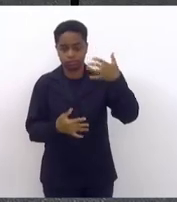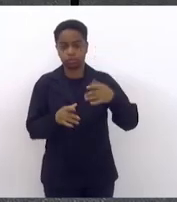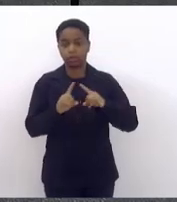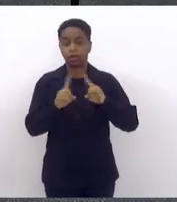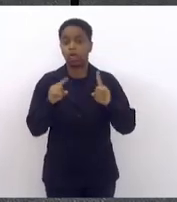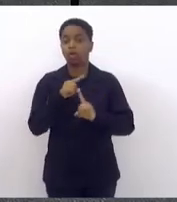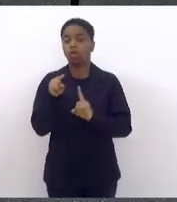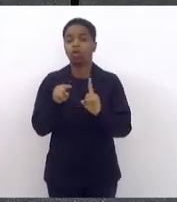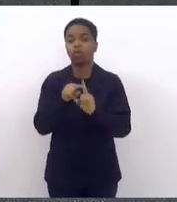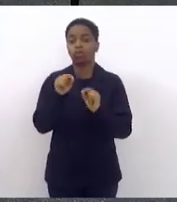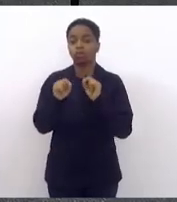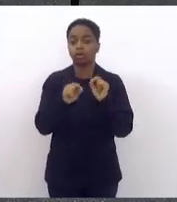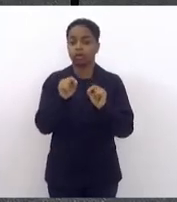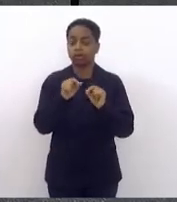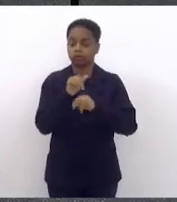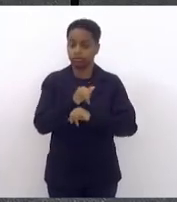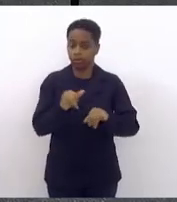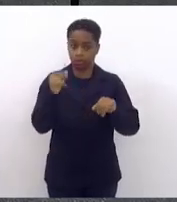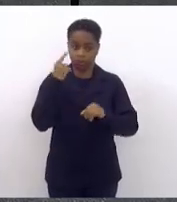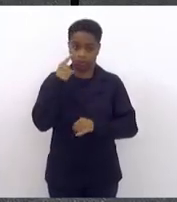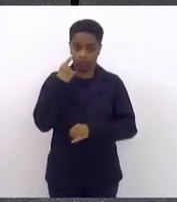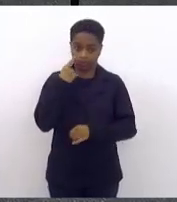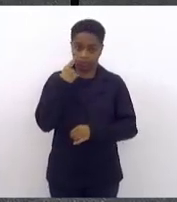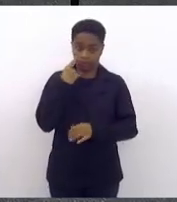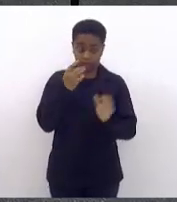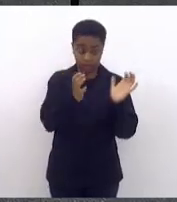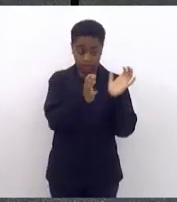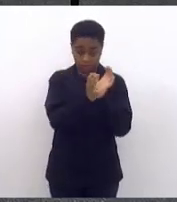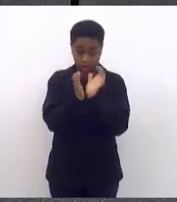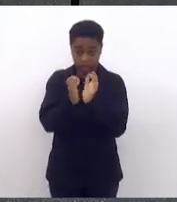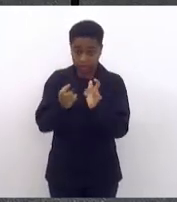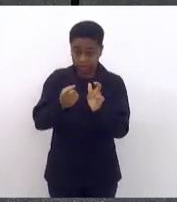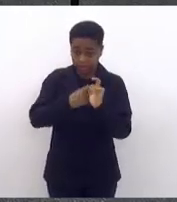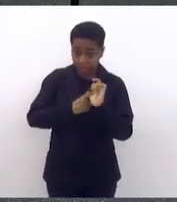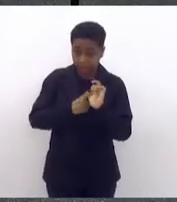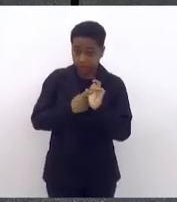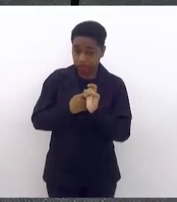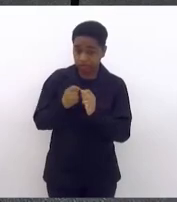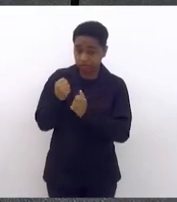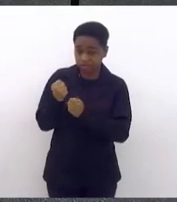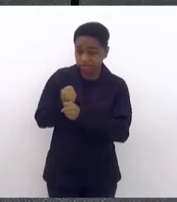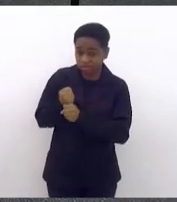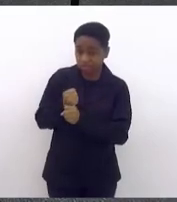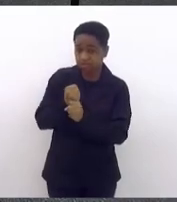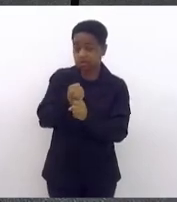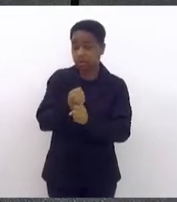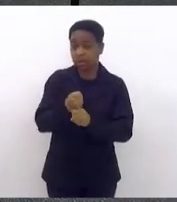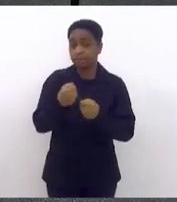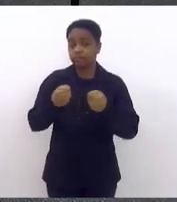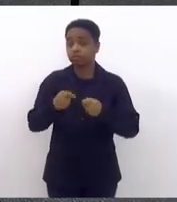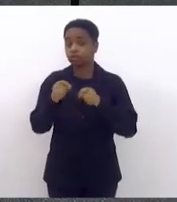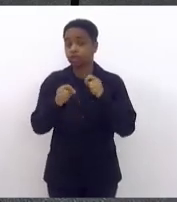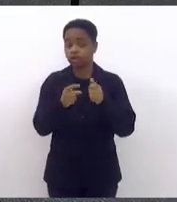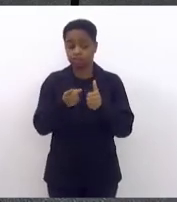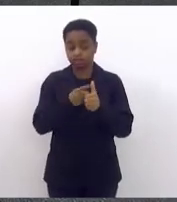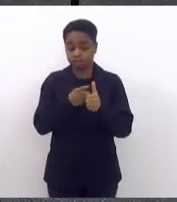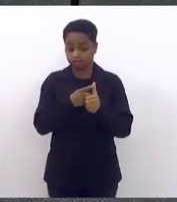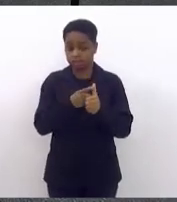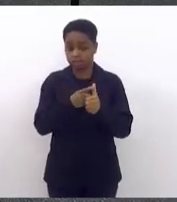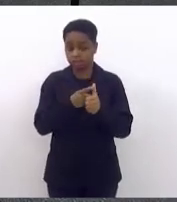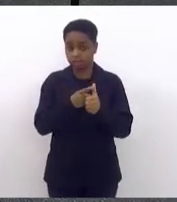objetivo dessa lei era dizer o seguinte: olha, essa turma que deve muito e há muito tempo, primeiro, apertar os